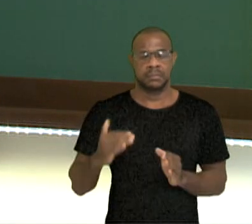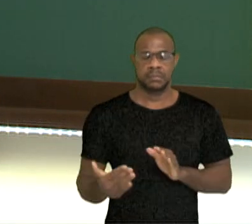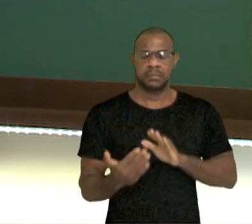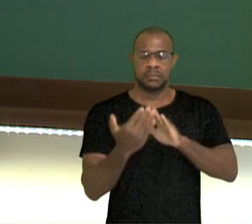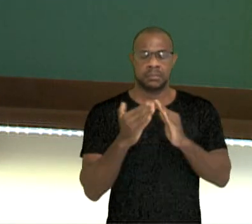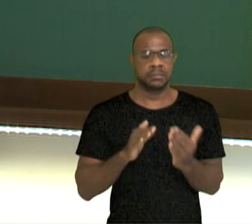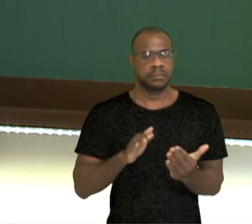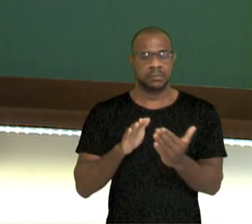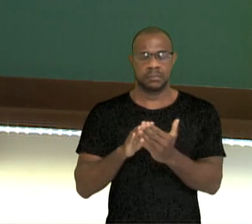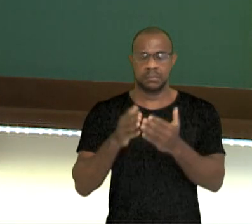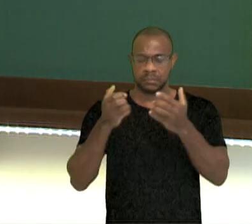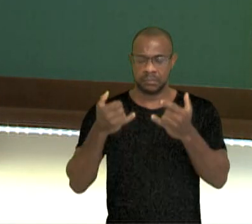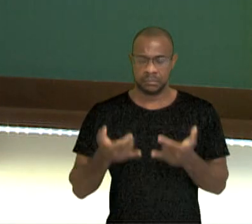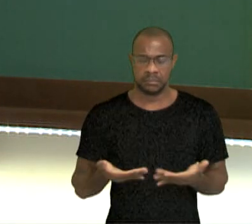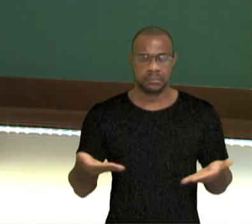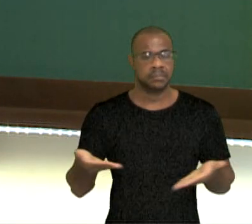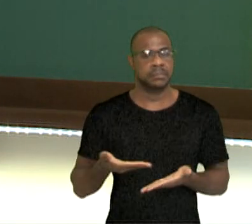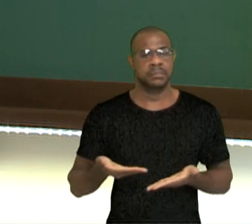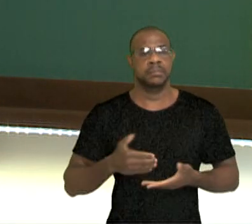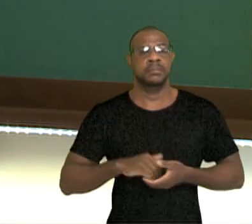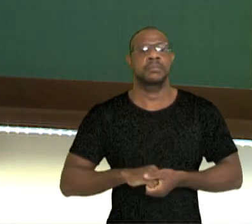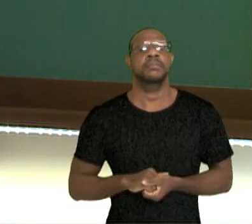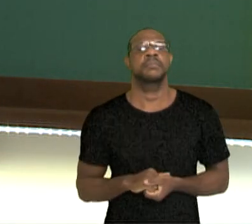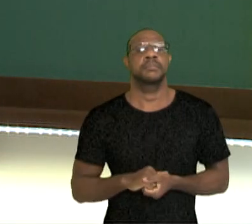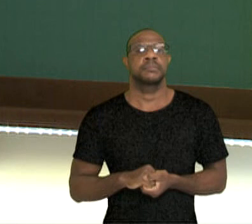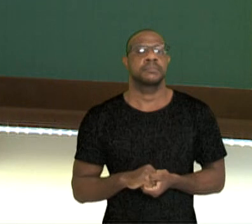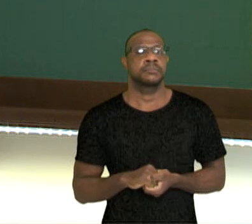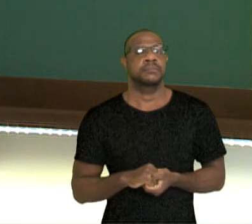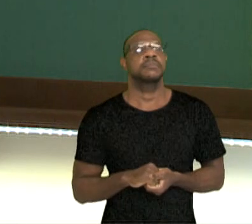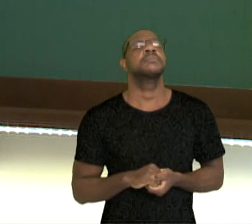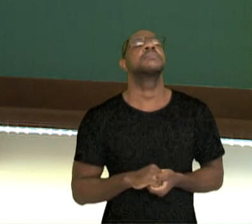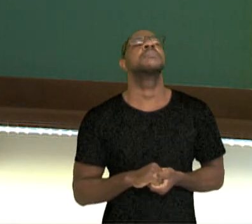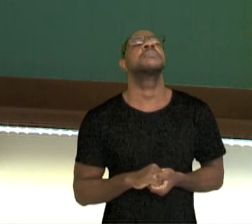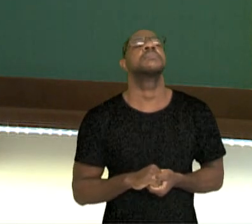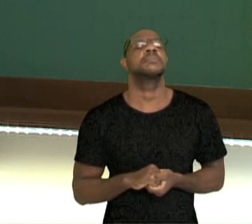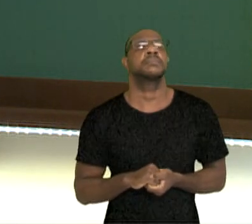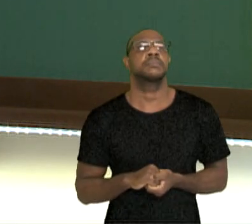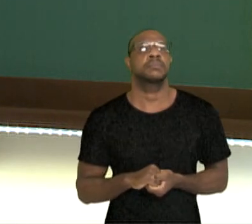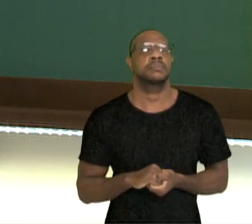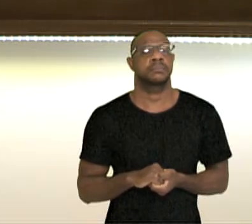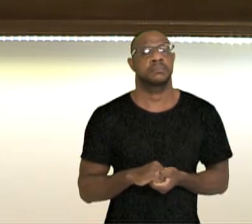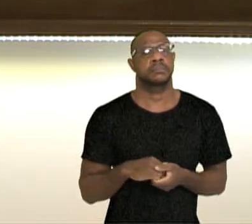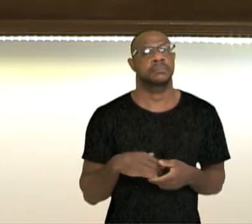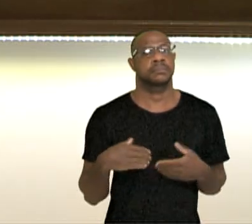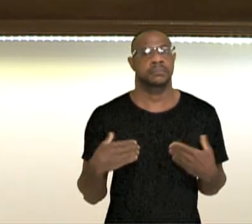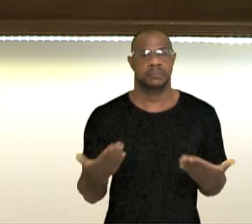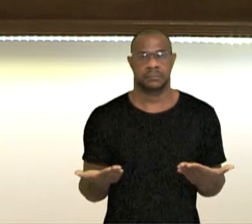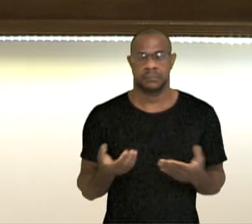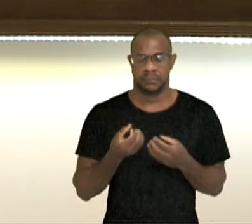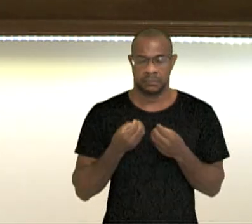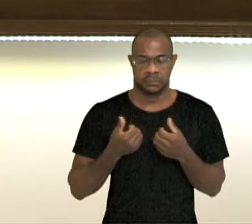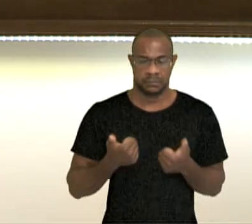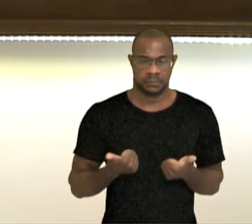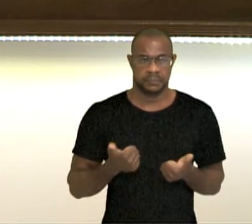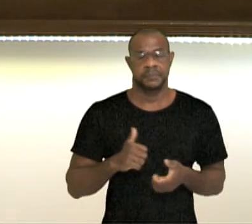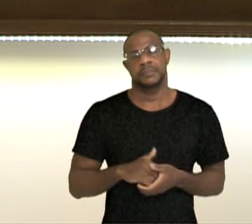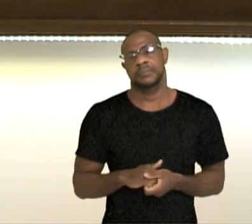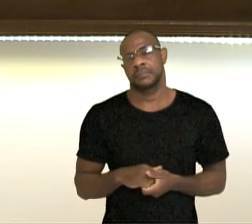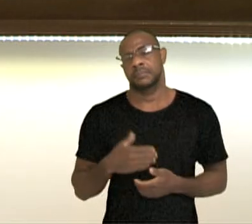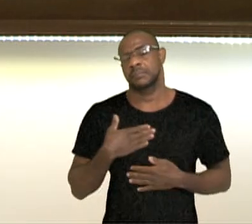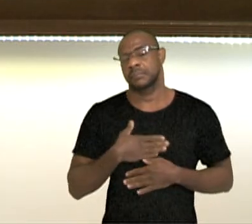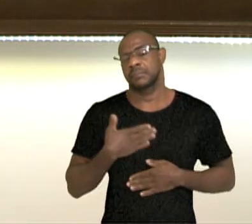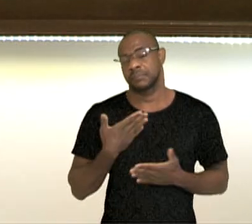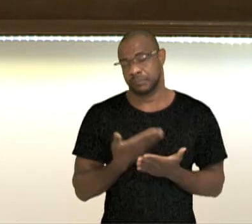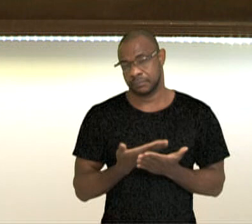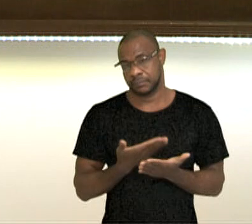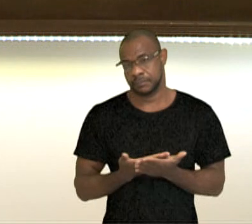a parte superior ou inferior, dependendo da posição que você colocar essa pirâmide. Tudo bem? Gostaram da